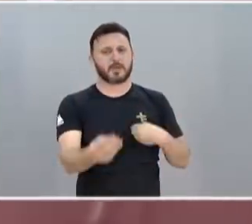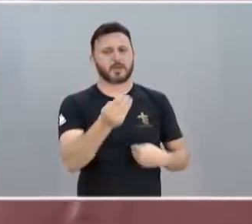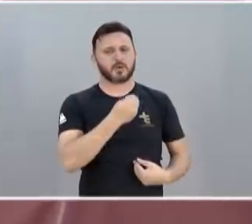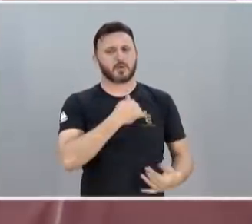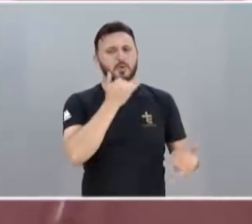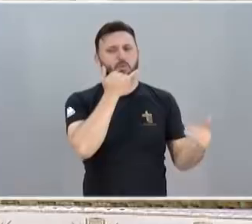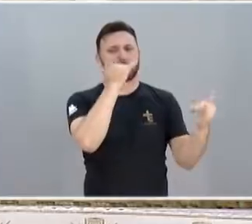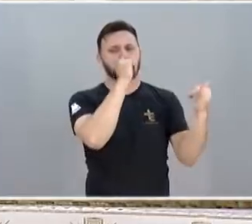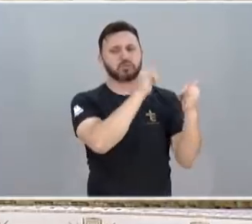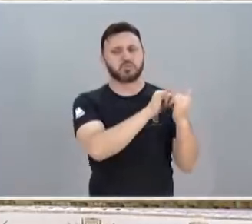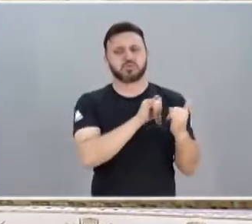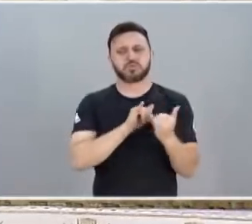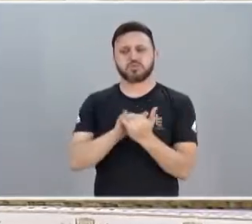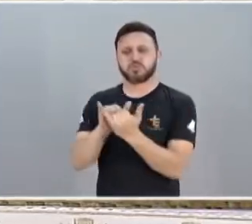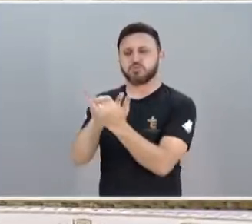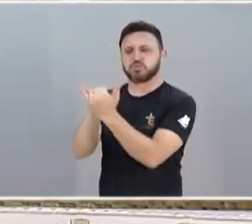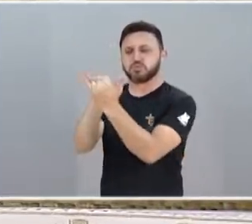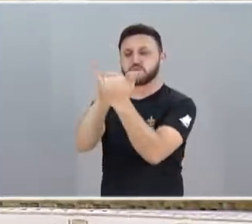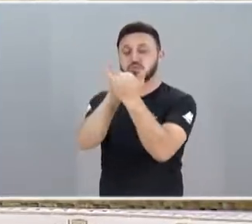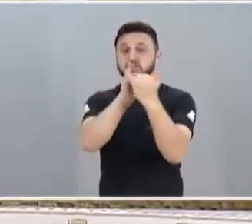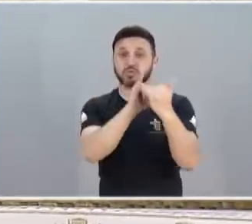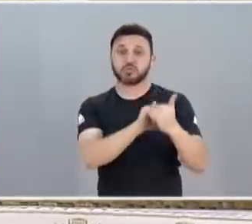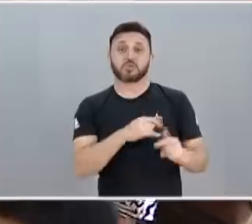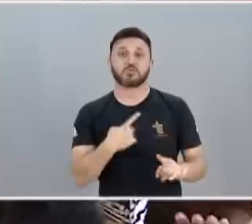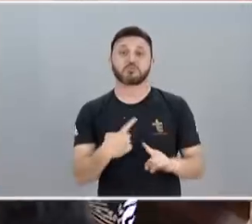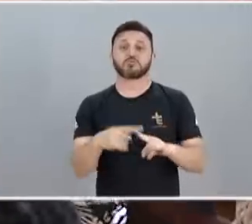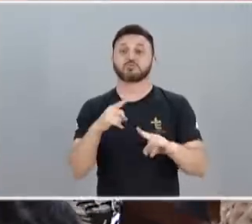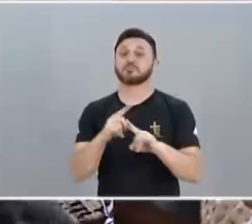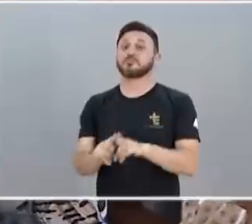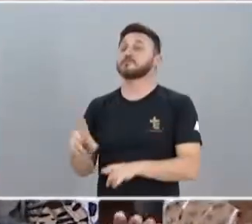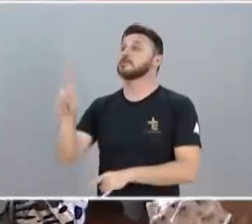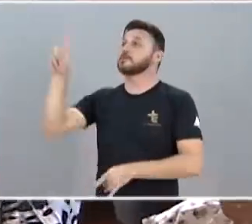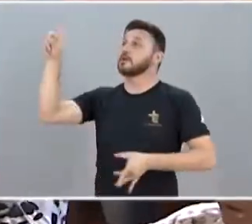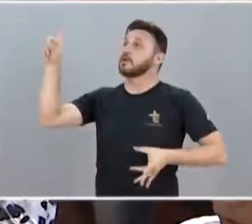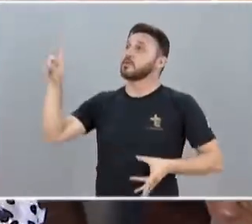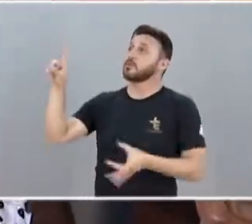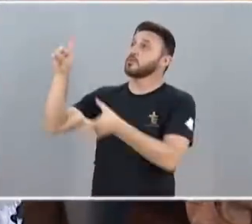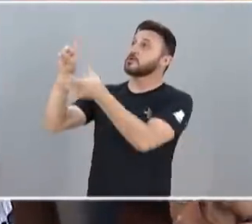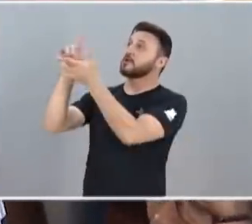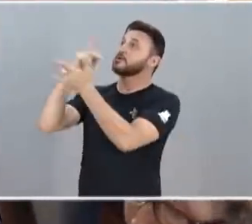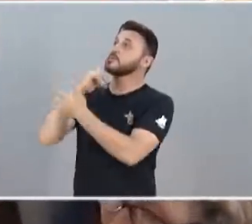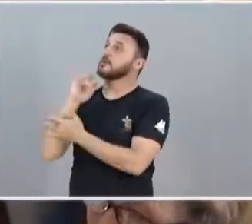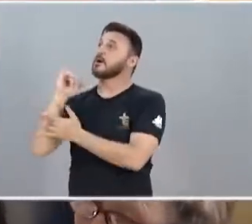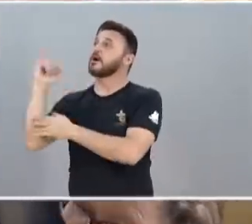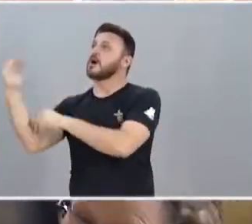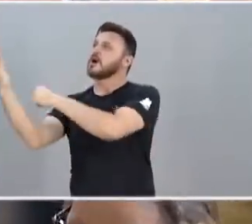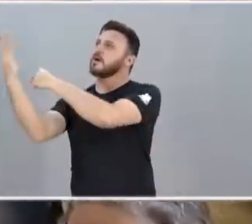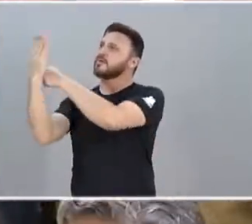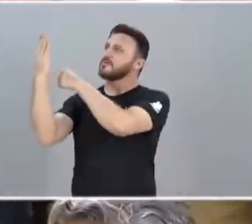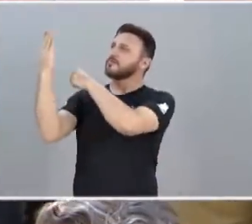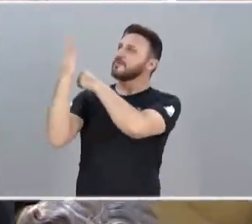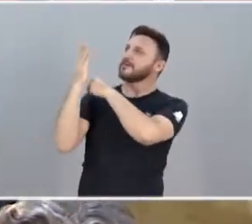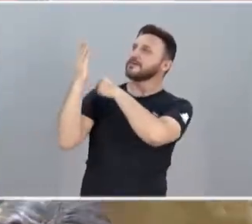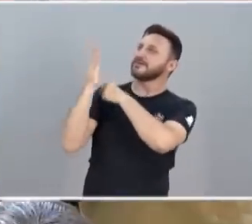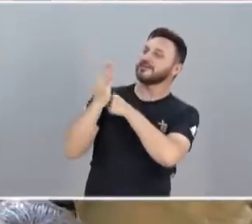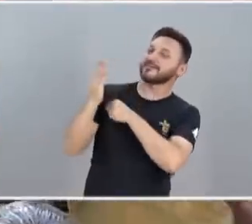culpas perdoai. Vós que estáis junto do Pai, como